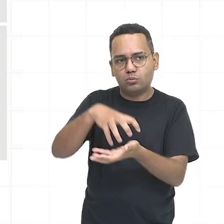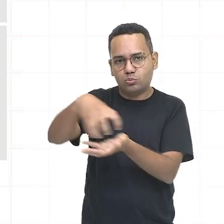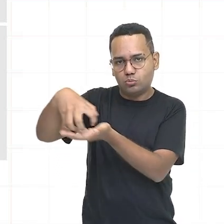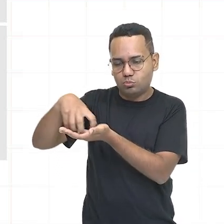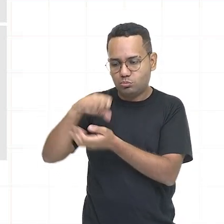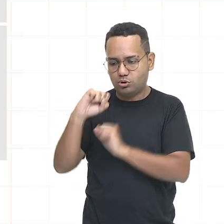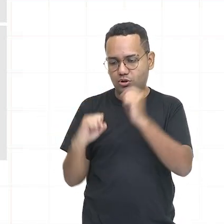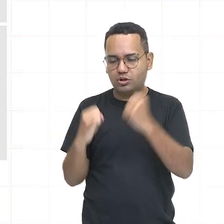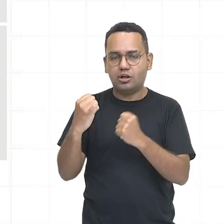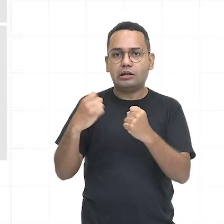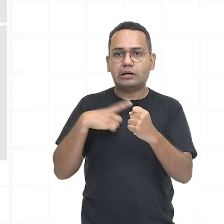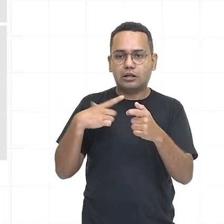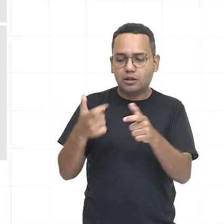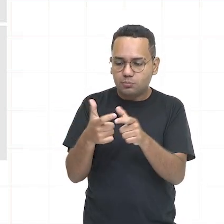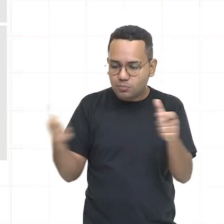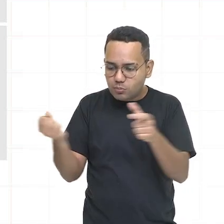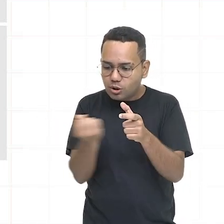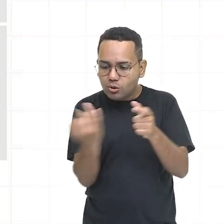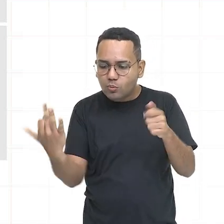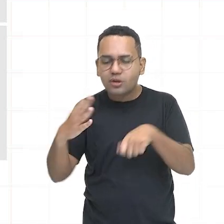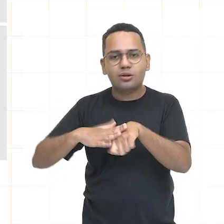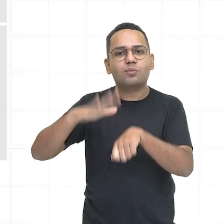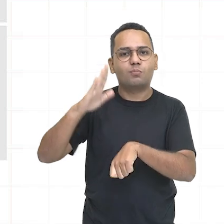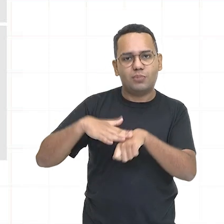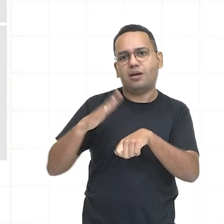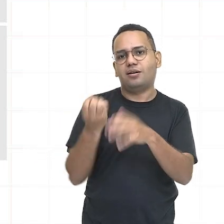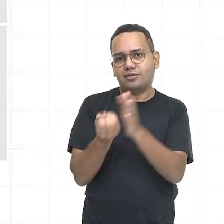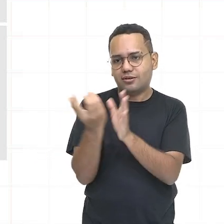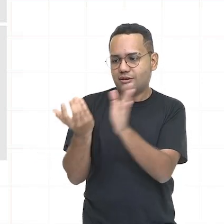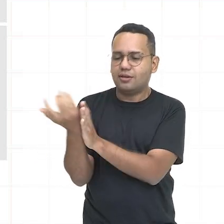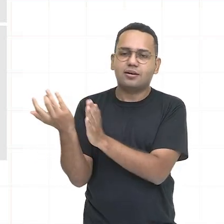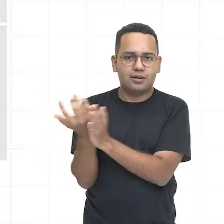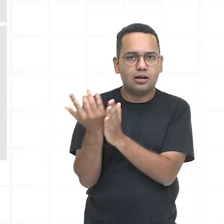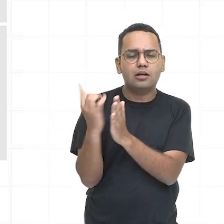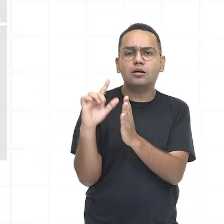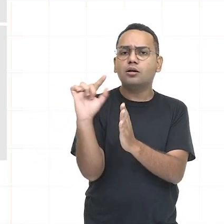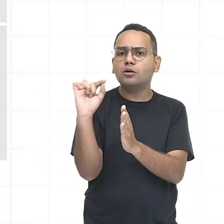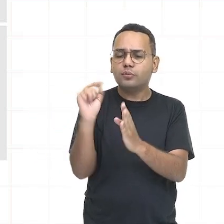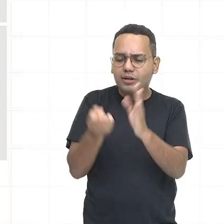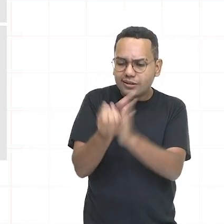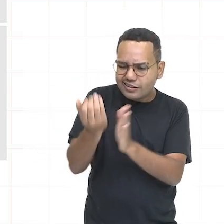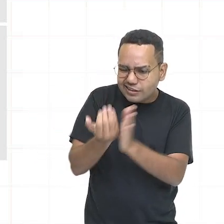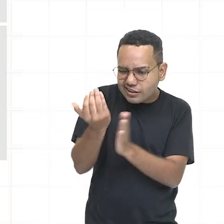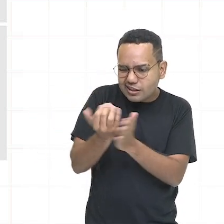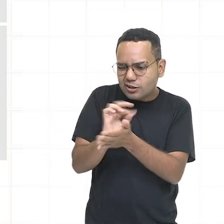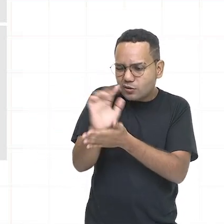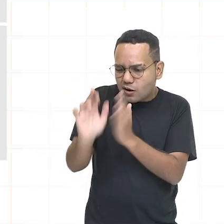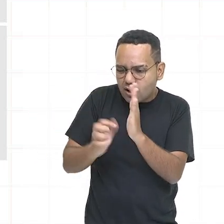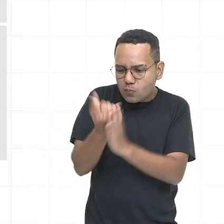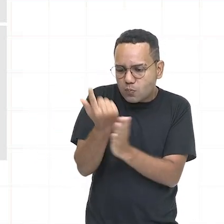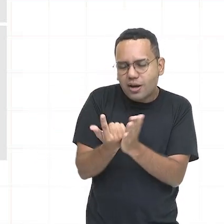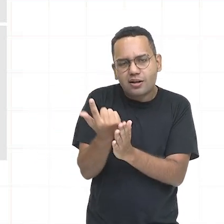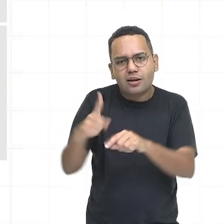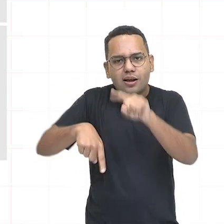a produzirem mais. Se produz mais, vende mais, mais procurado, então a indústria ela acaba aí se